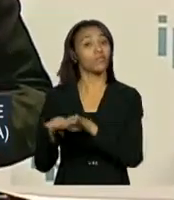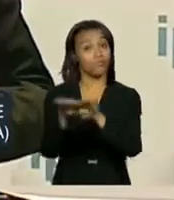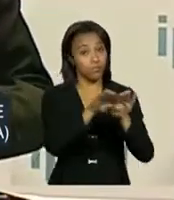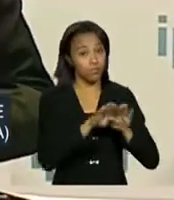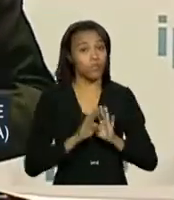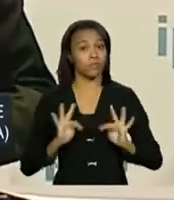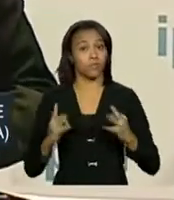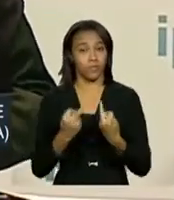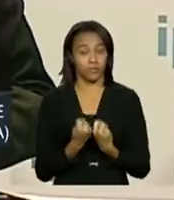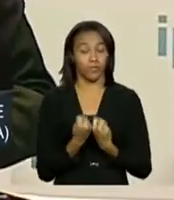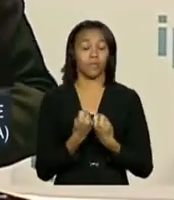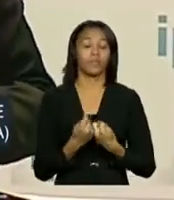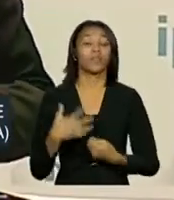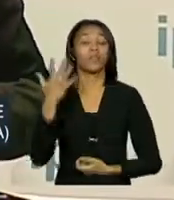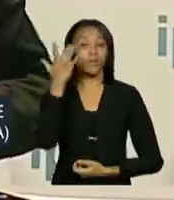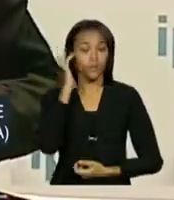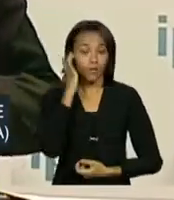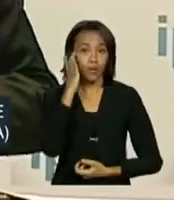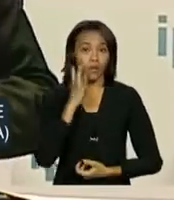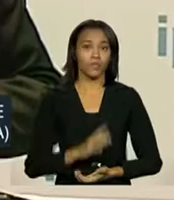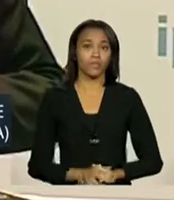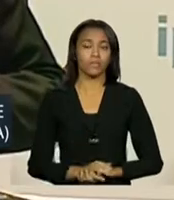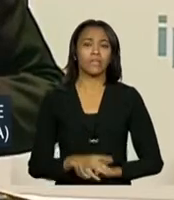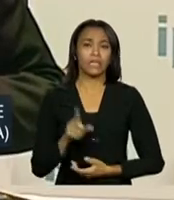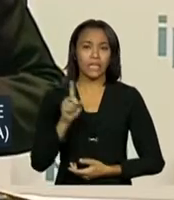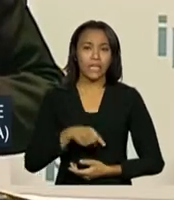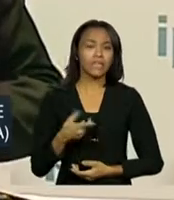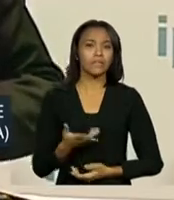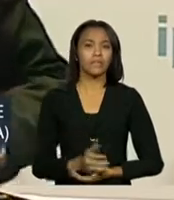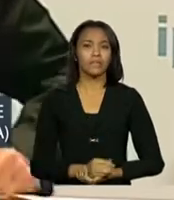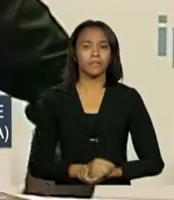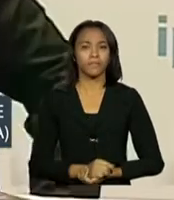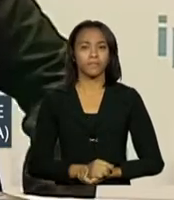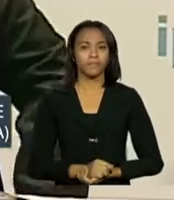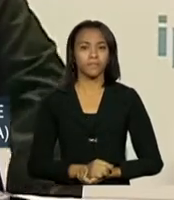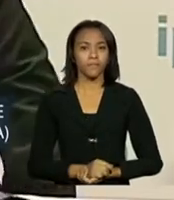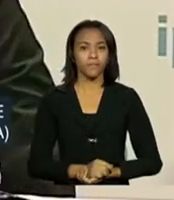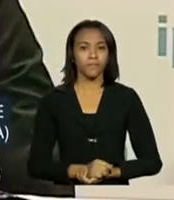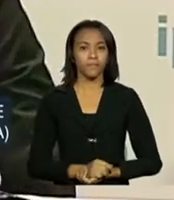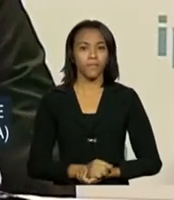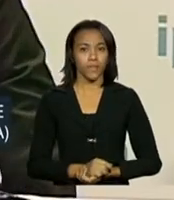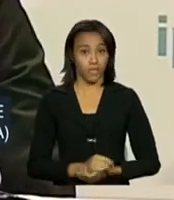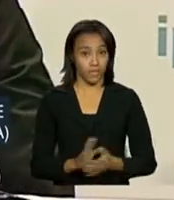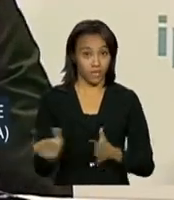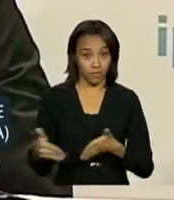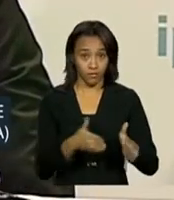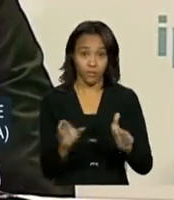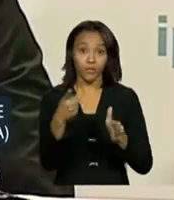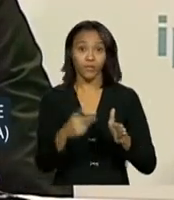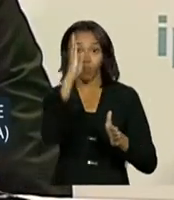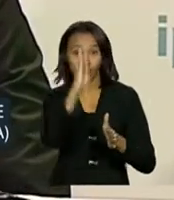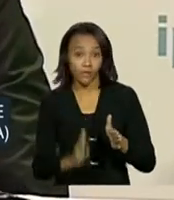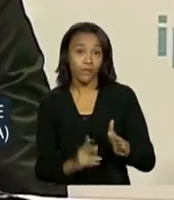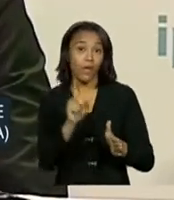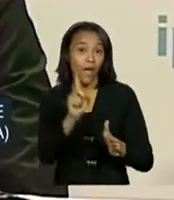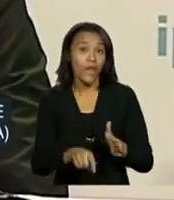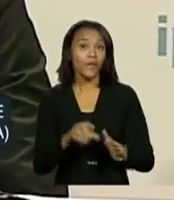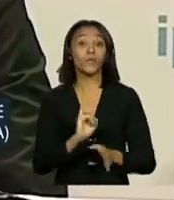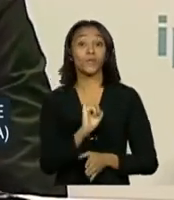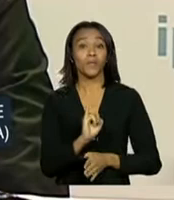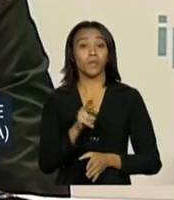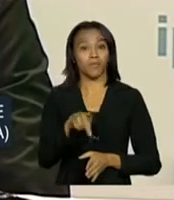tempo. E eu acho que, num certo sentido, essa trajetória do Brasil é a trajetória que o